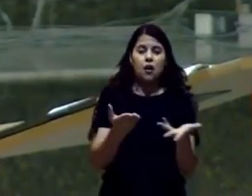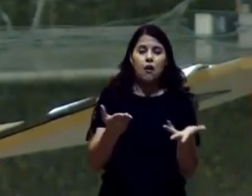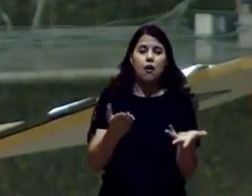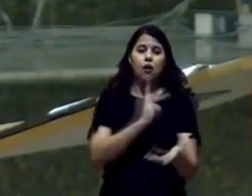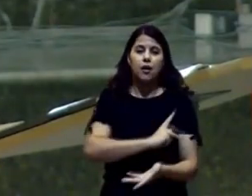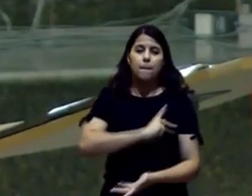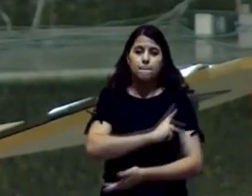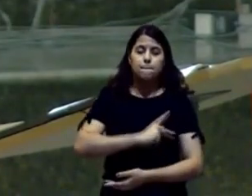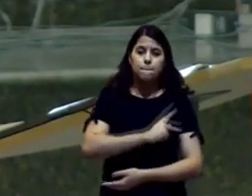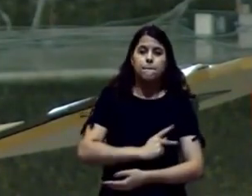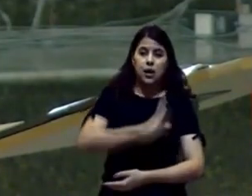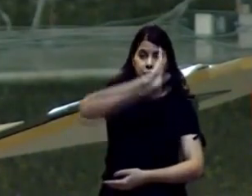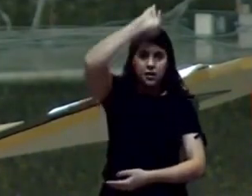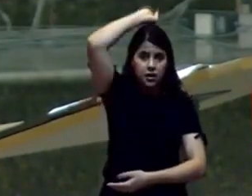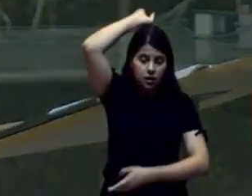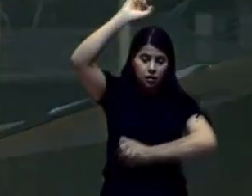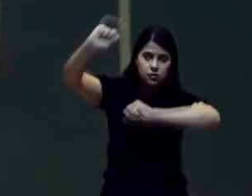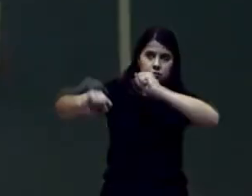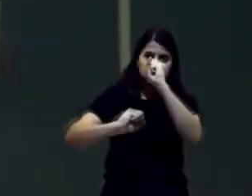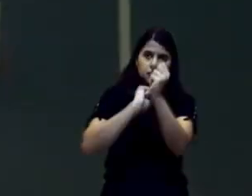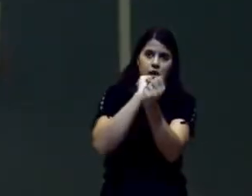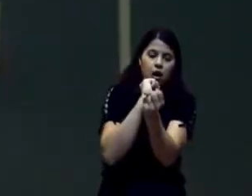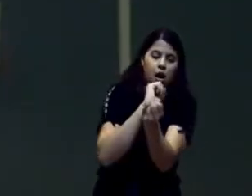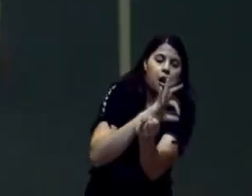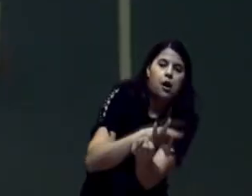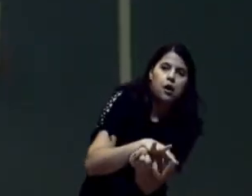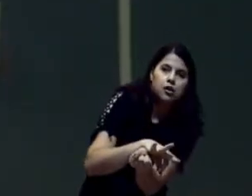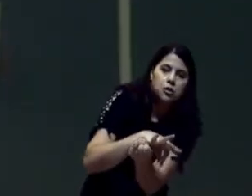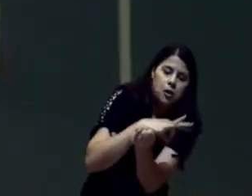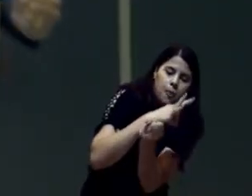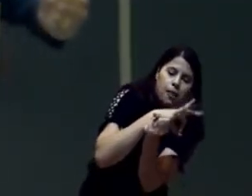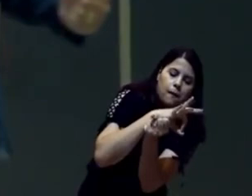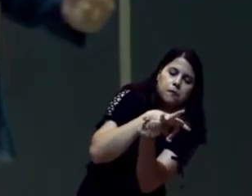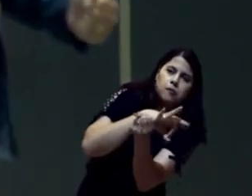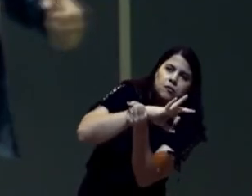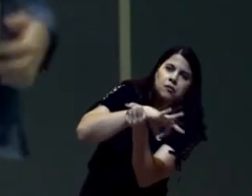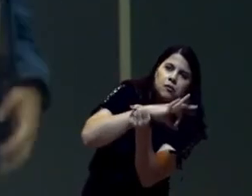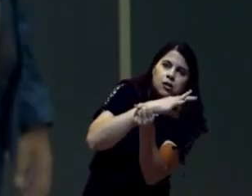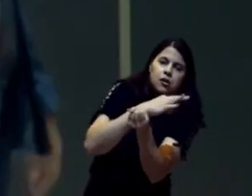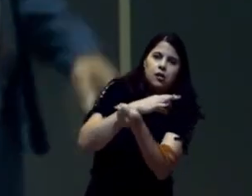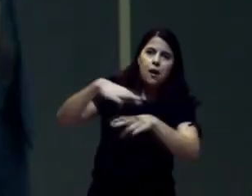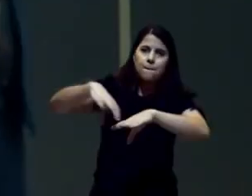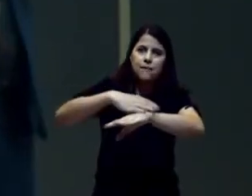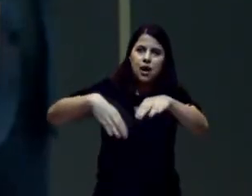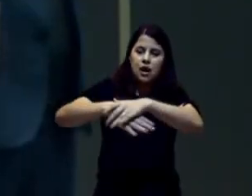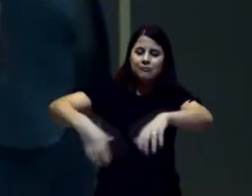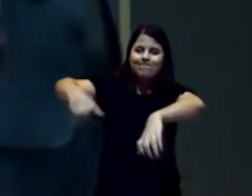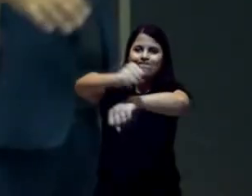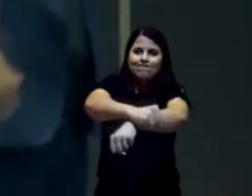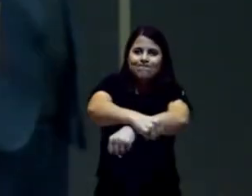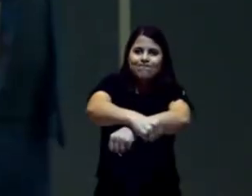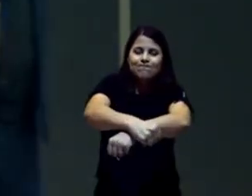estavam acorrentadas. Ele escrevia com dificuldade. Os pés estavam acorrentados. Ele estava preso em